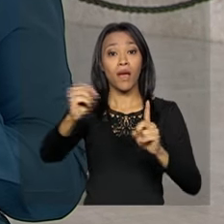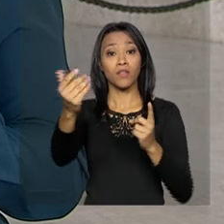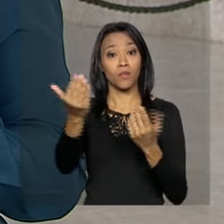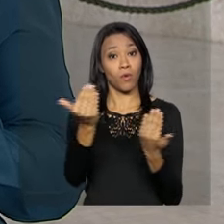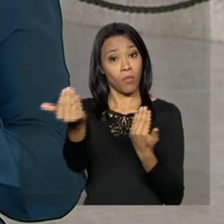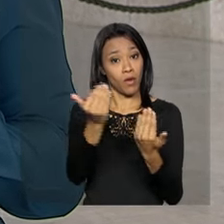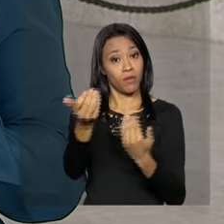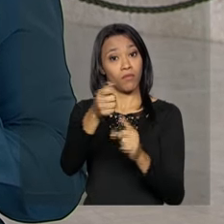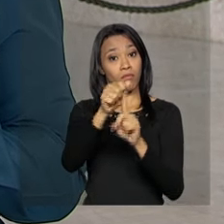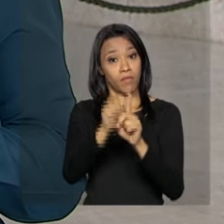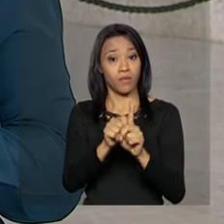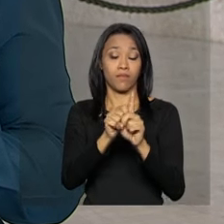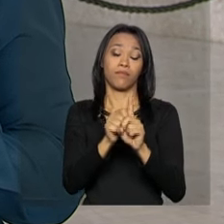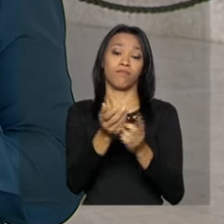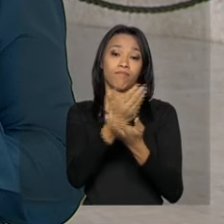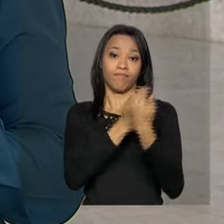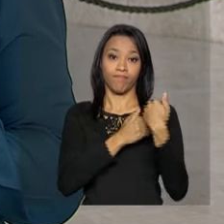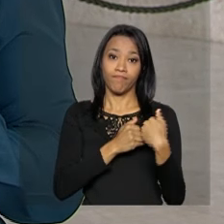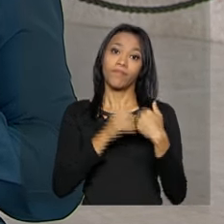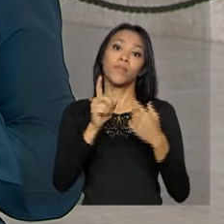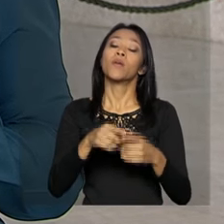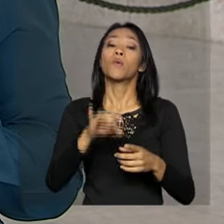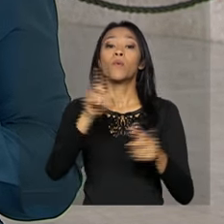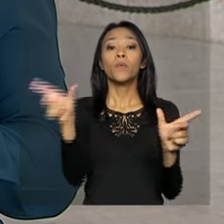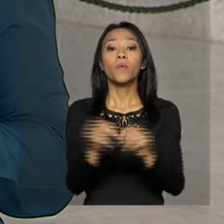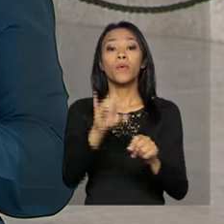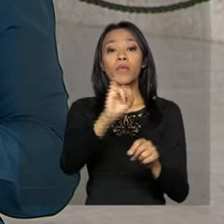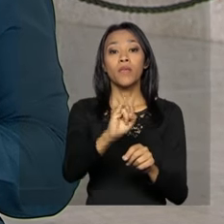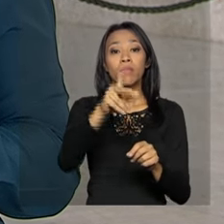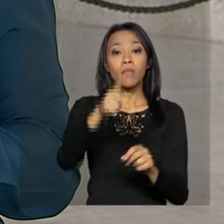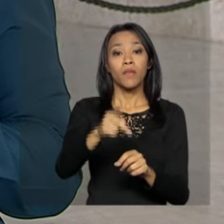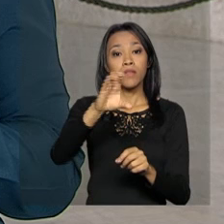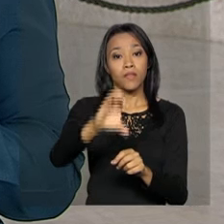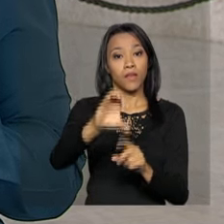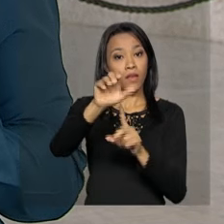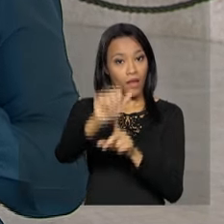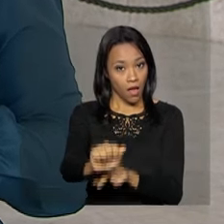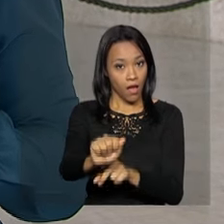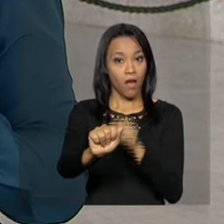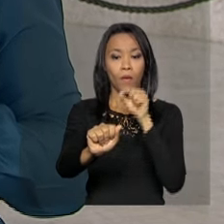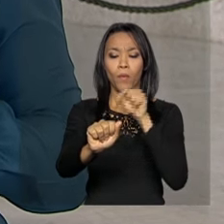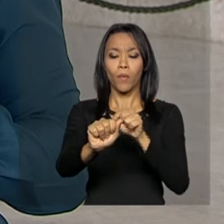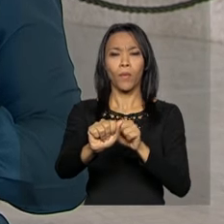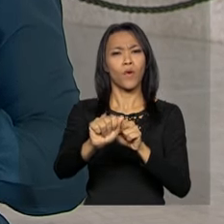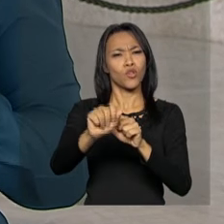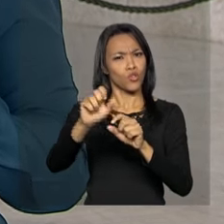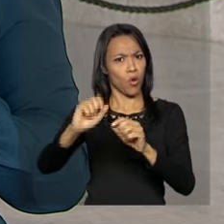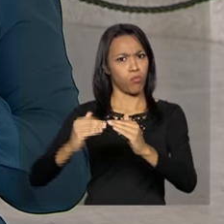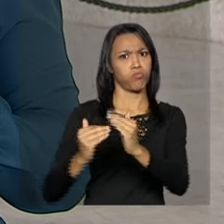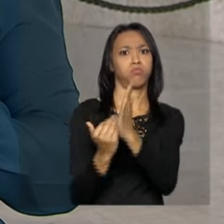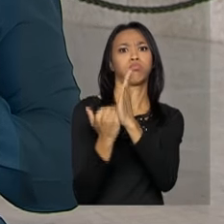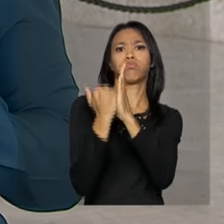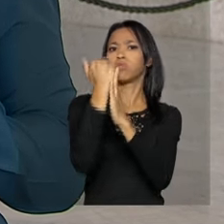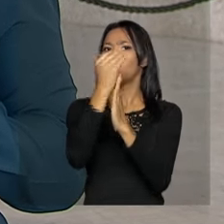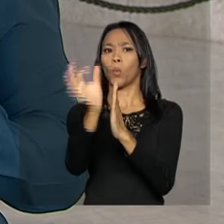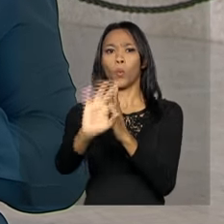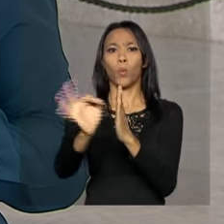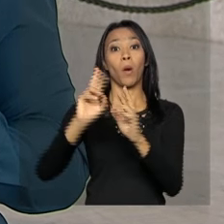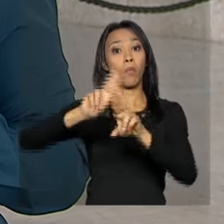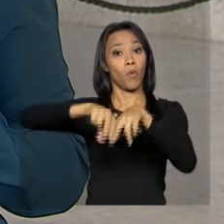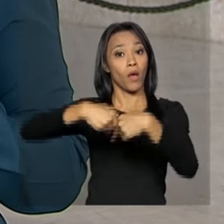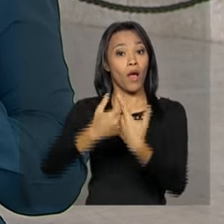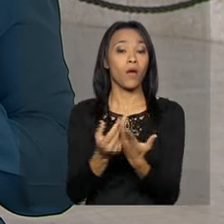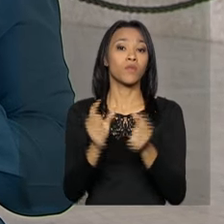mês anterior. A queda no IPCA, o índice de preços ao consumidor amplo, só não foi maior devido à alta